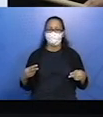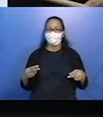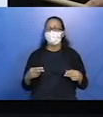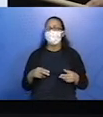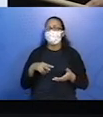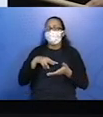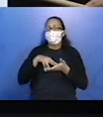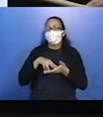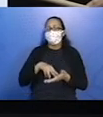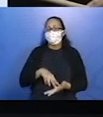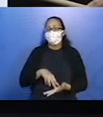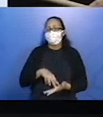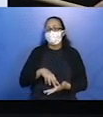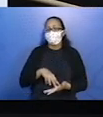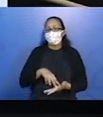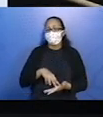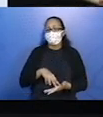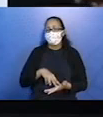Permanecer.